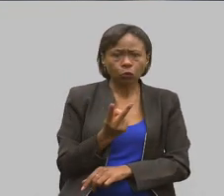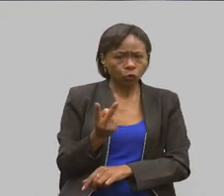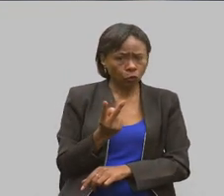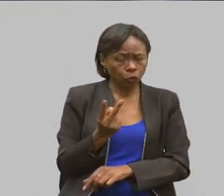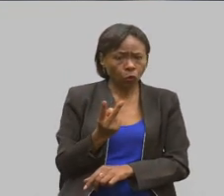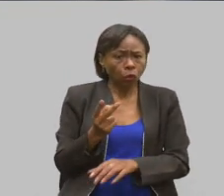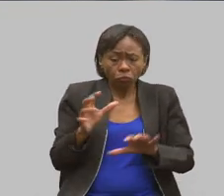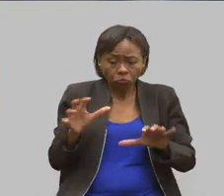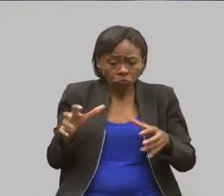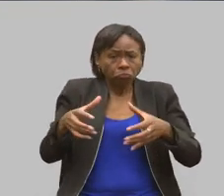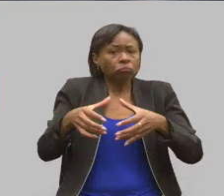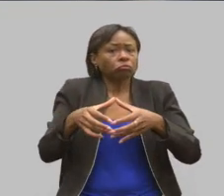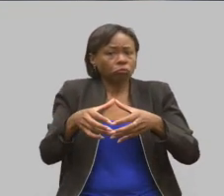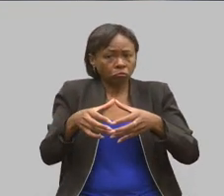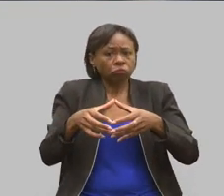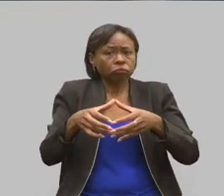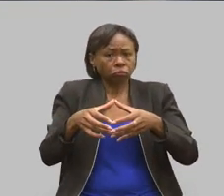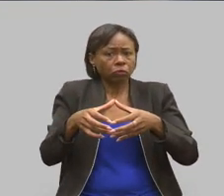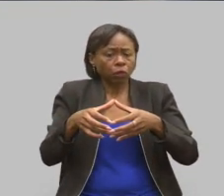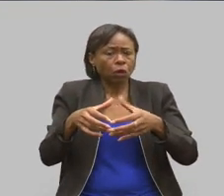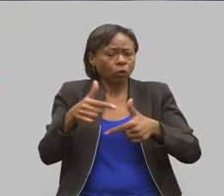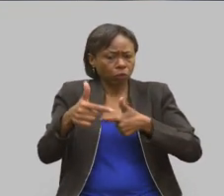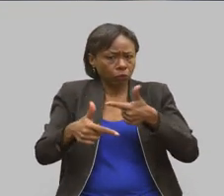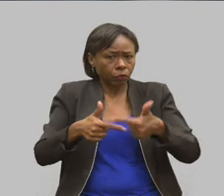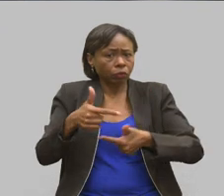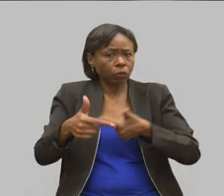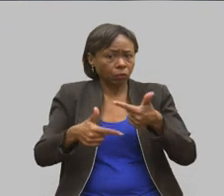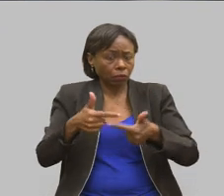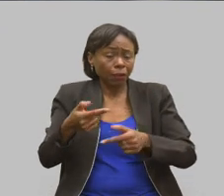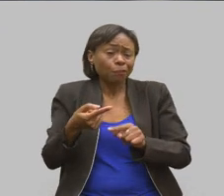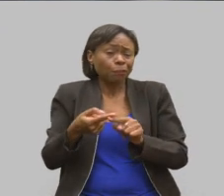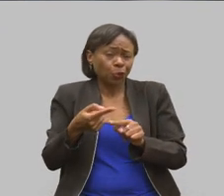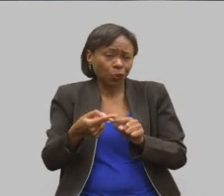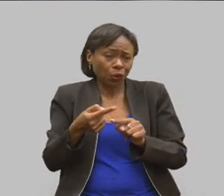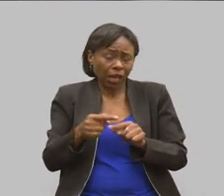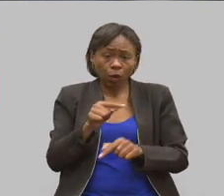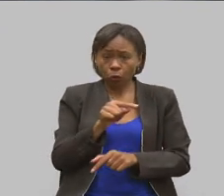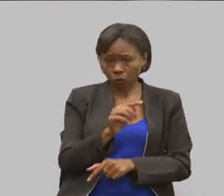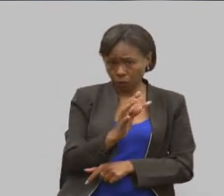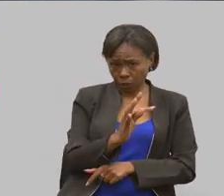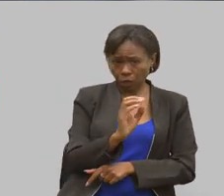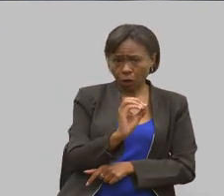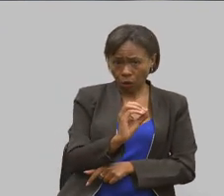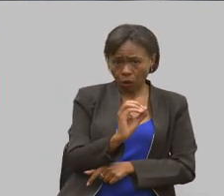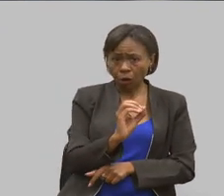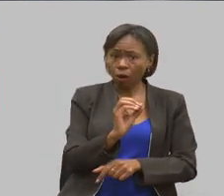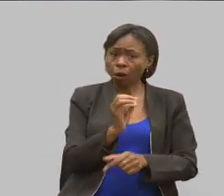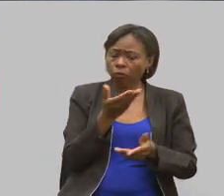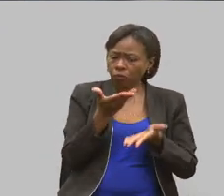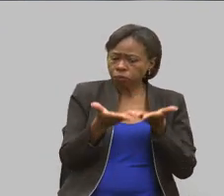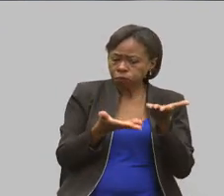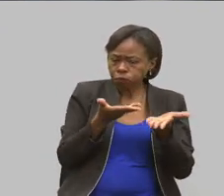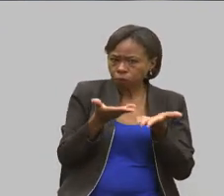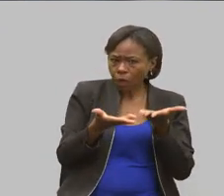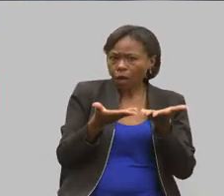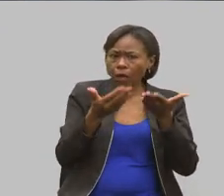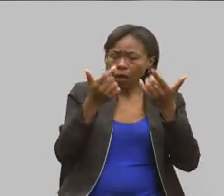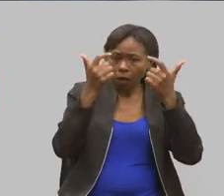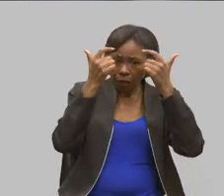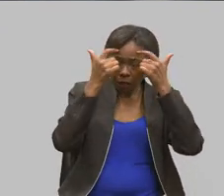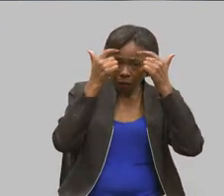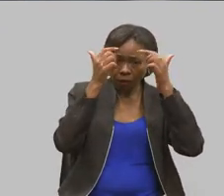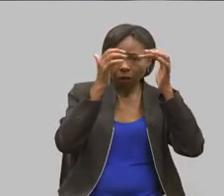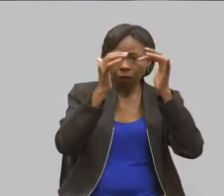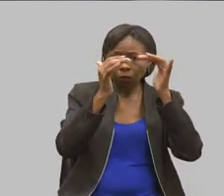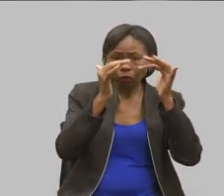equipe uma equipe multidisciplinar porque o terapeuta ocupacional trabalha a parte psíquica a parte motora coordenação